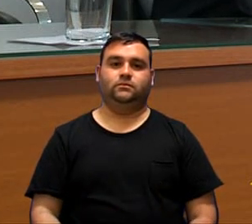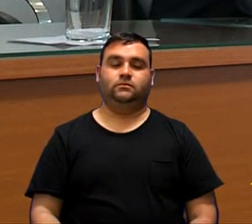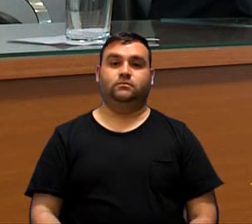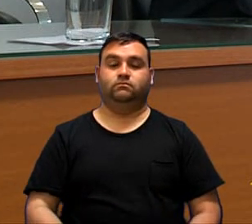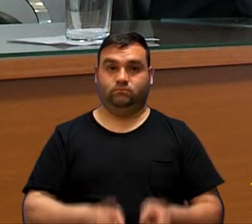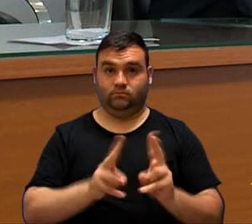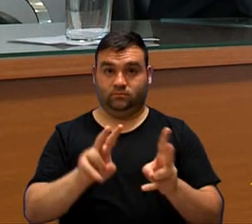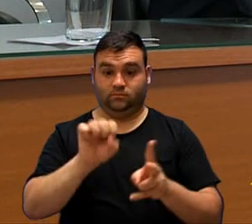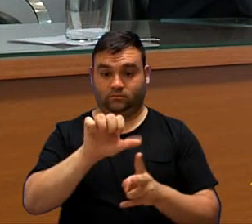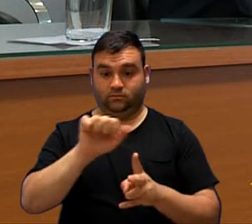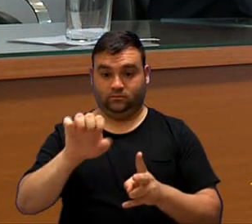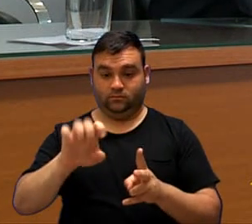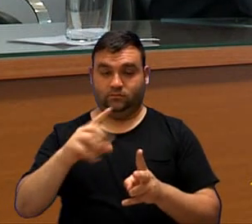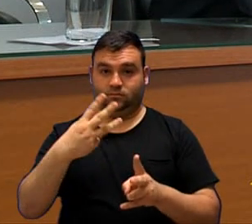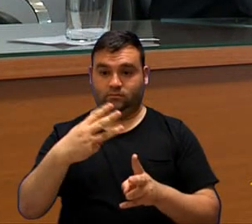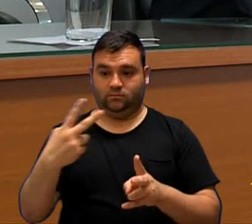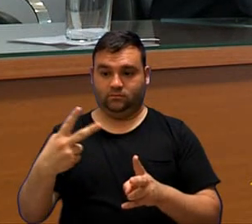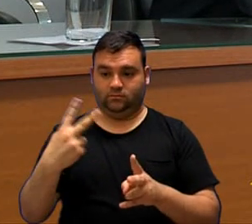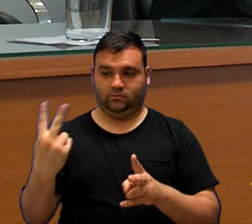Bom, vamos lá. O SAI,